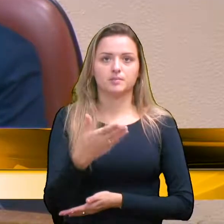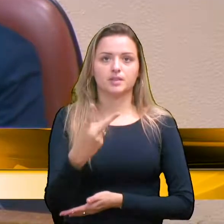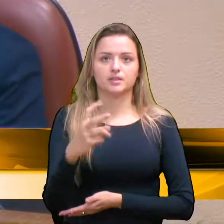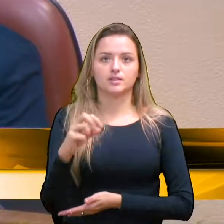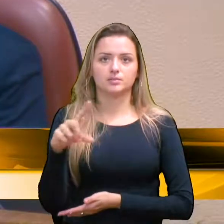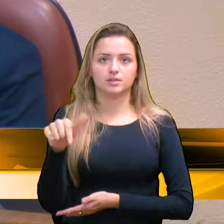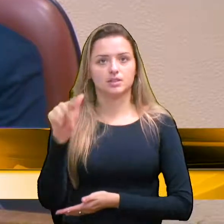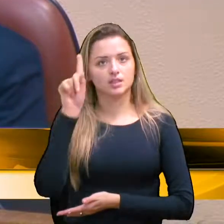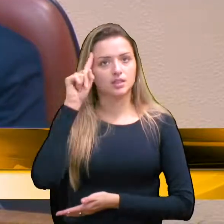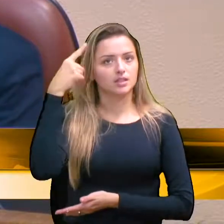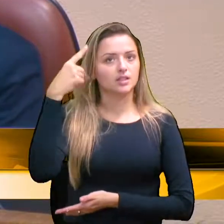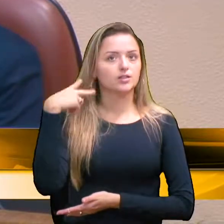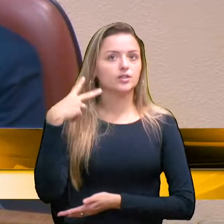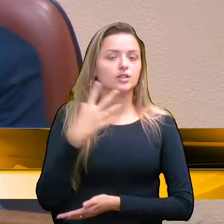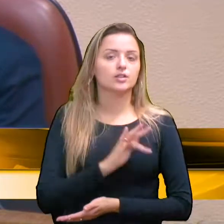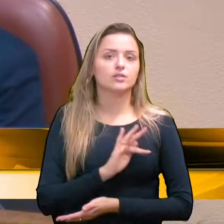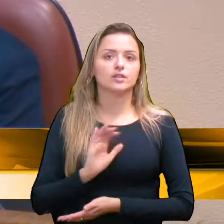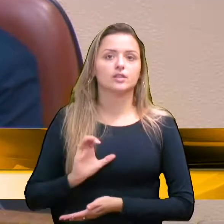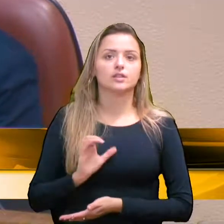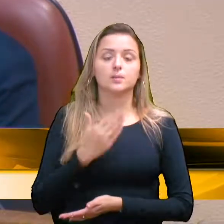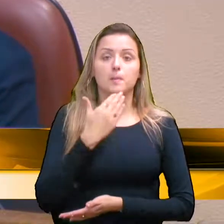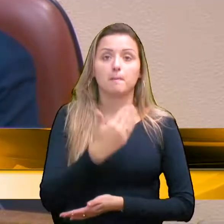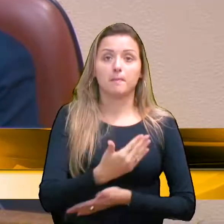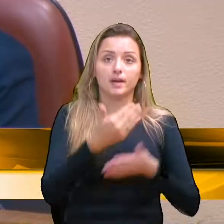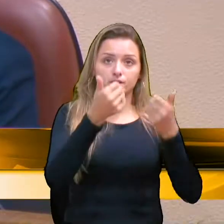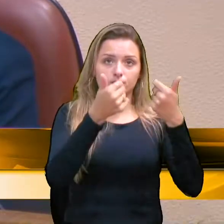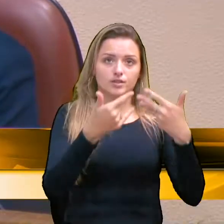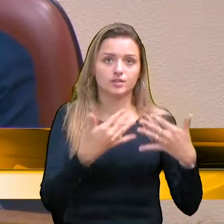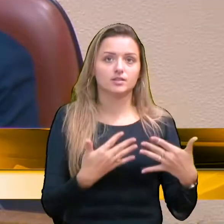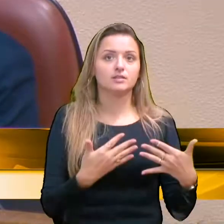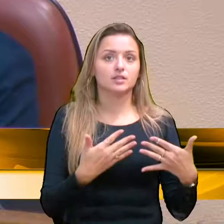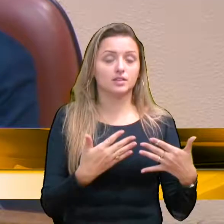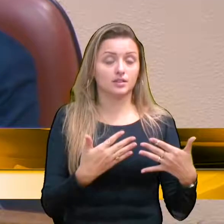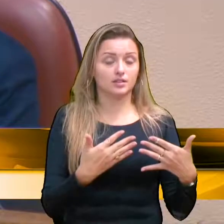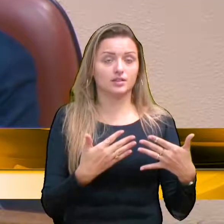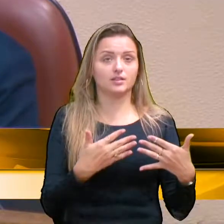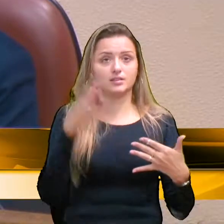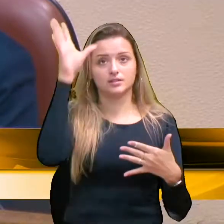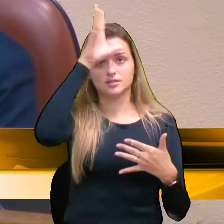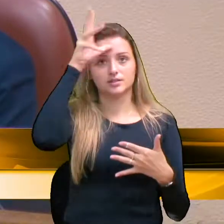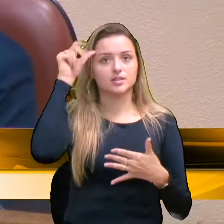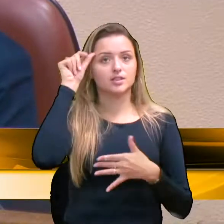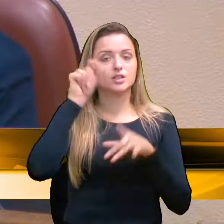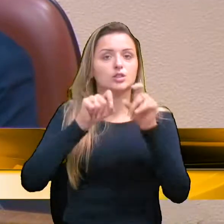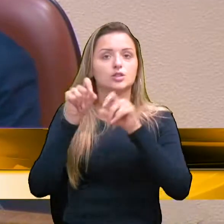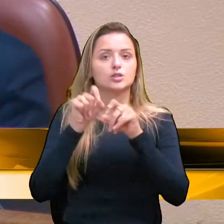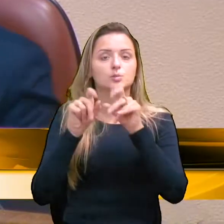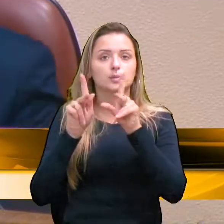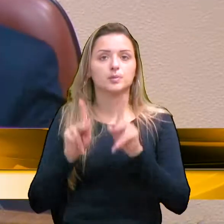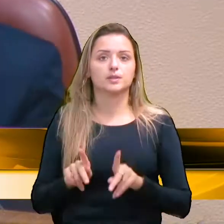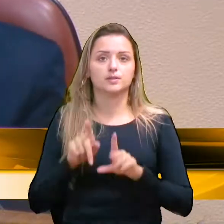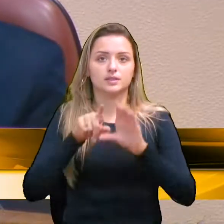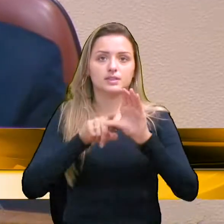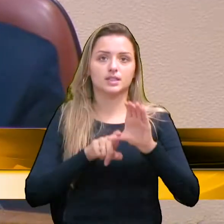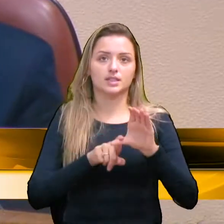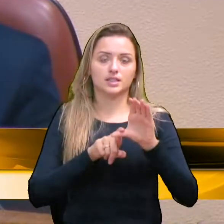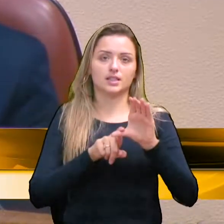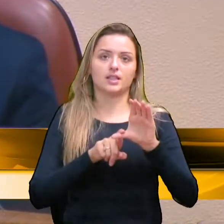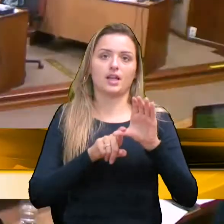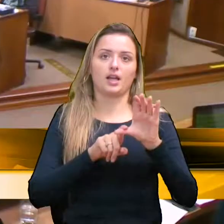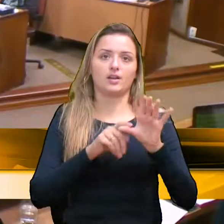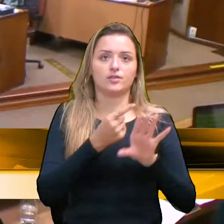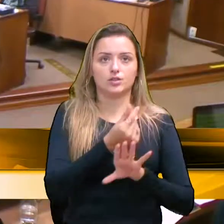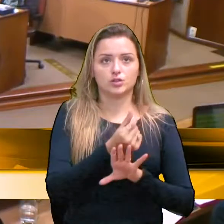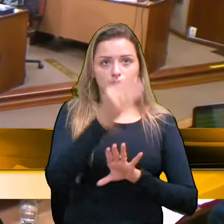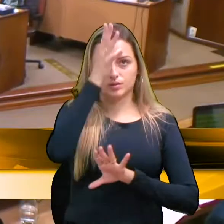153/2017, de autoria do vereador Flávio Cassina, que solicita informações ao Poder Executivo sobre a dívida ativa do município. Com a palavra, o autor para a leitura do